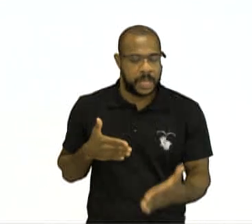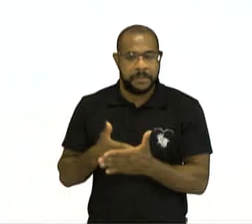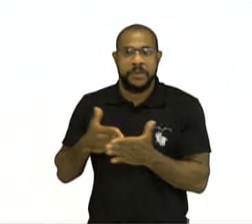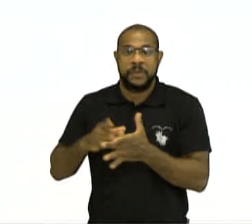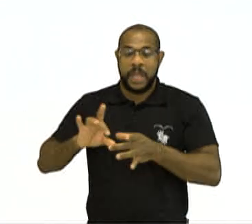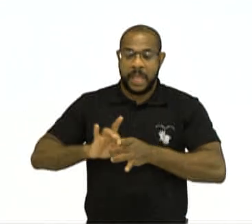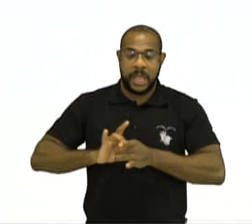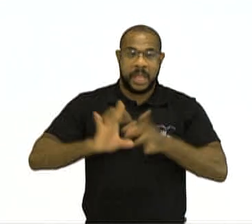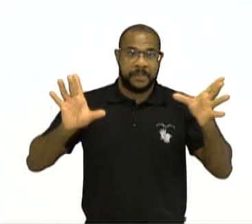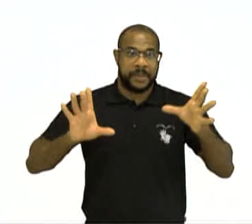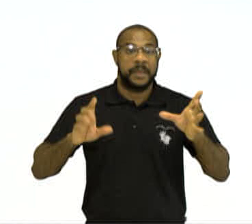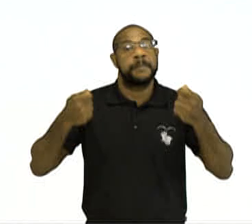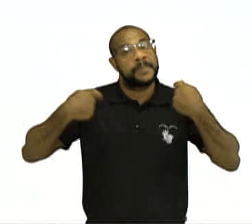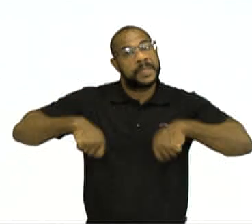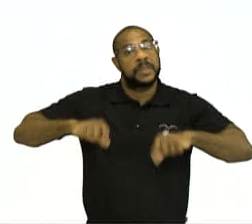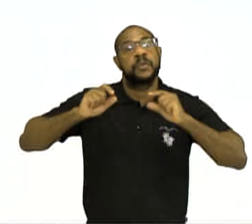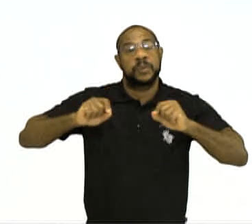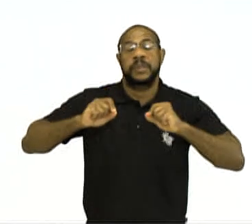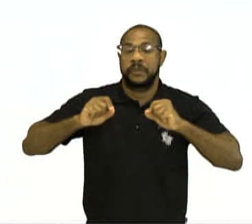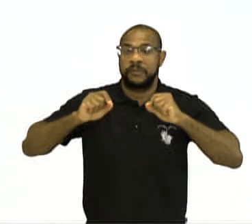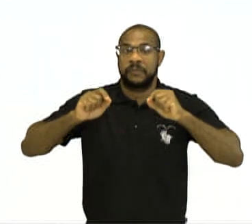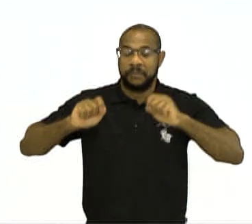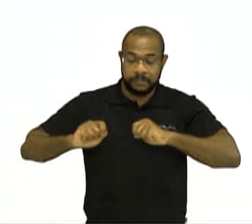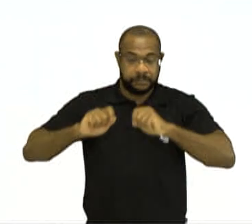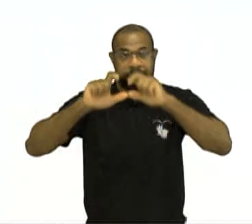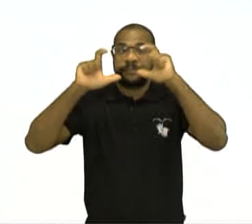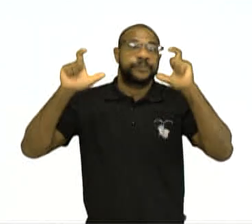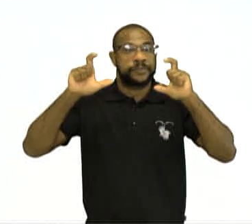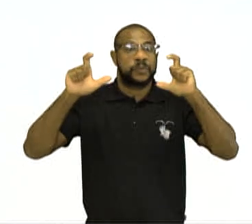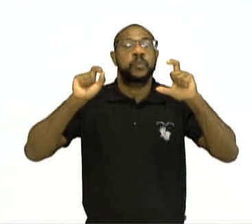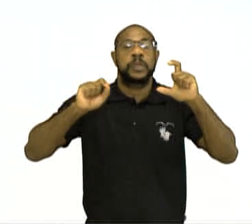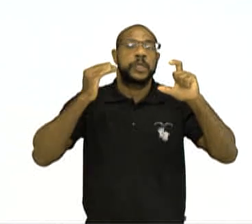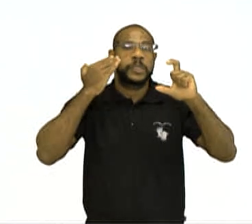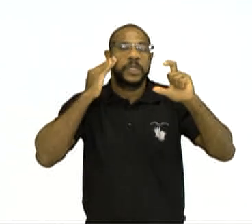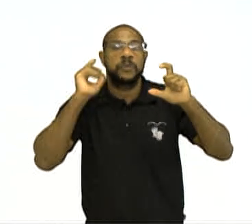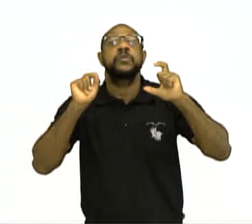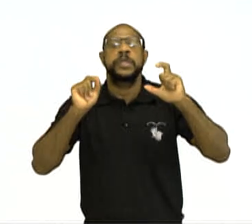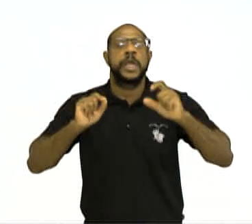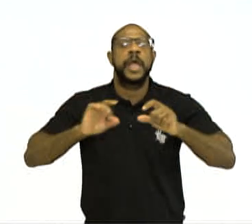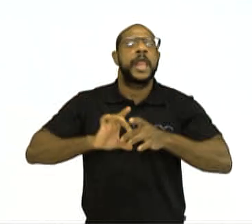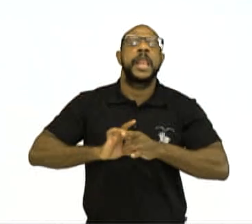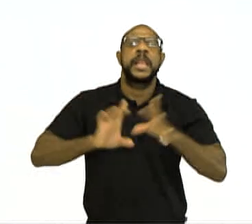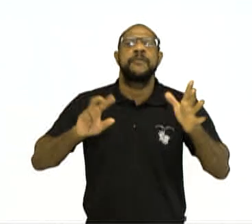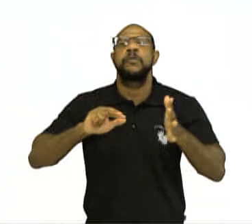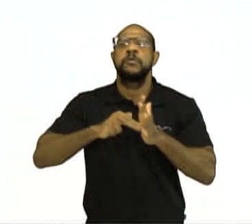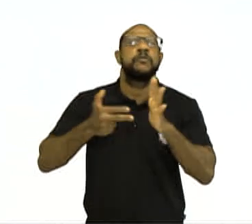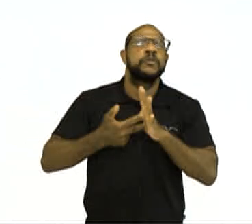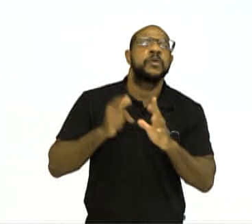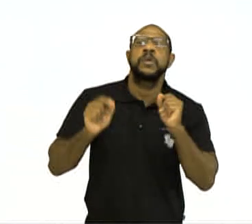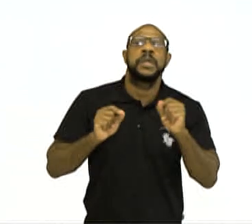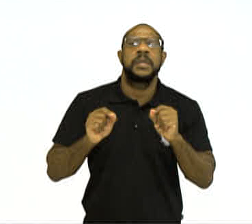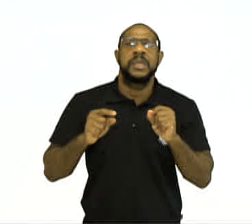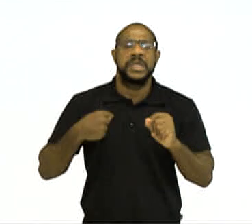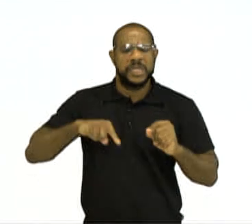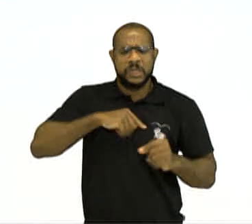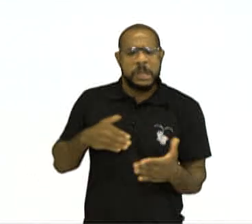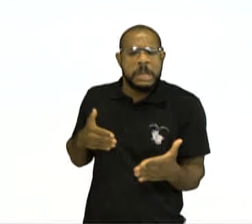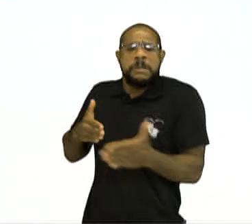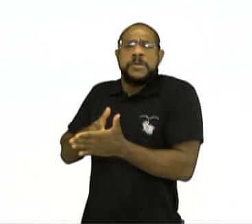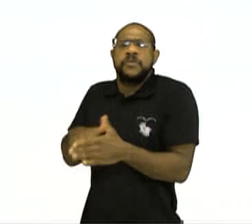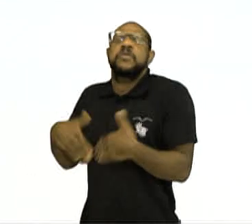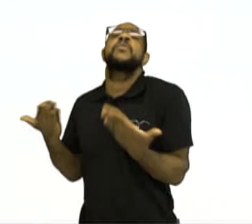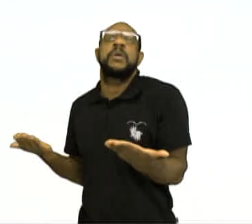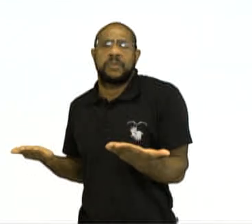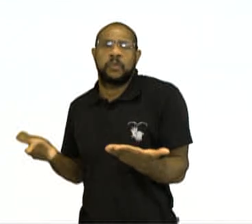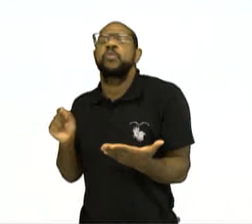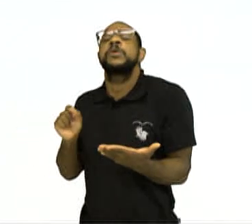liberdade, é necessário atentar-se ao que se entende por ser livre e o que nos limita enquanto seres sociais.